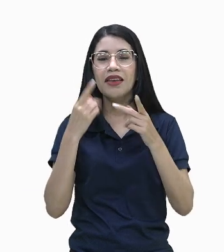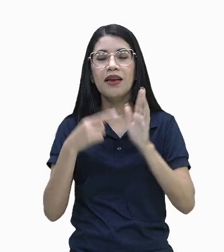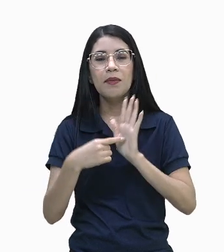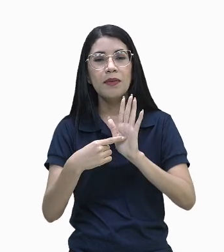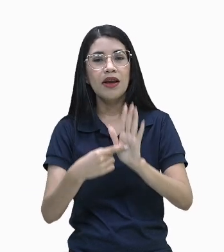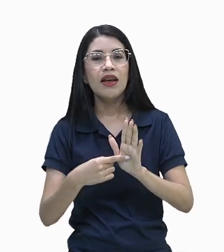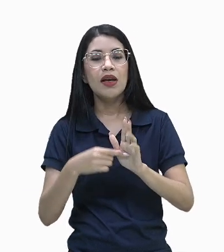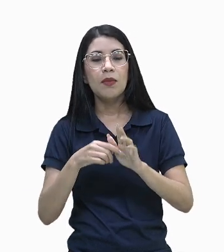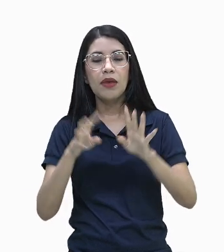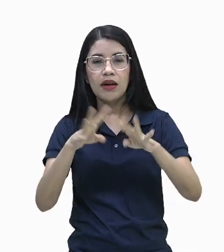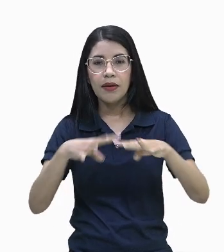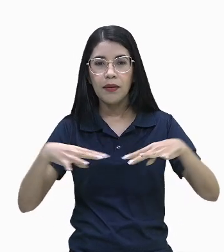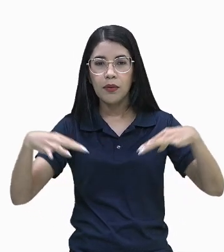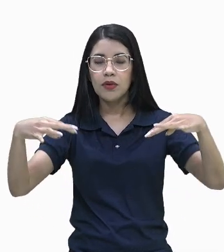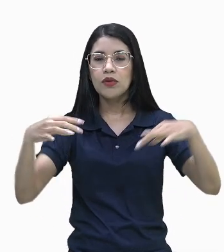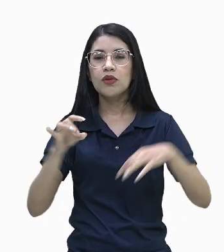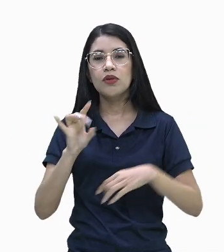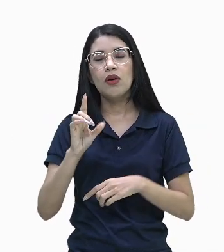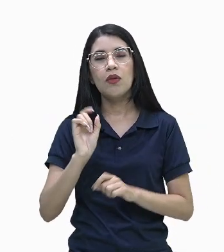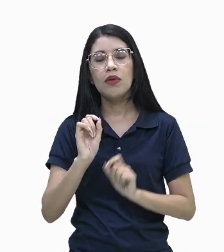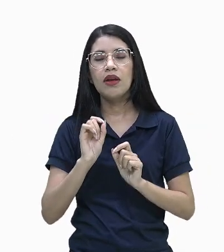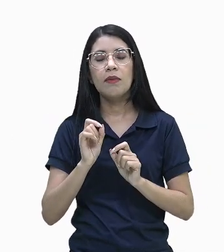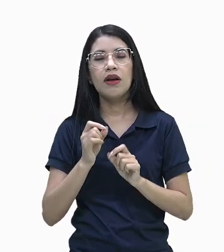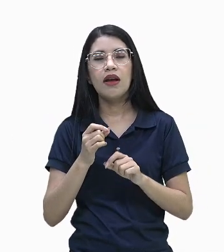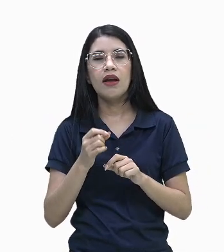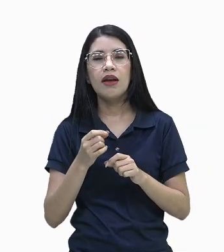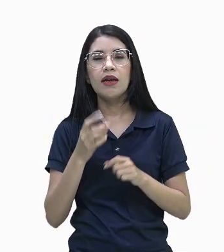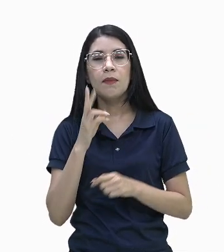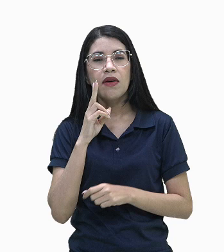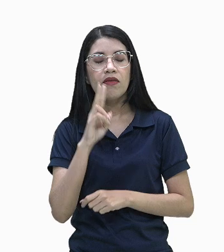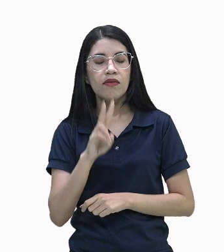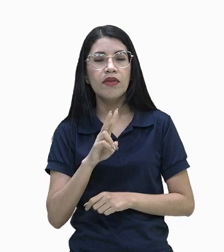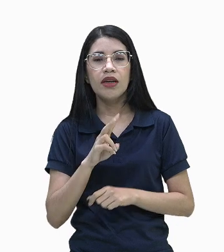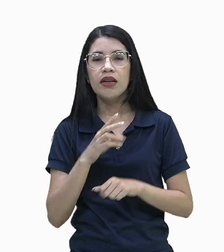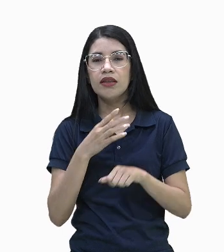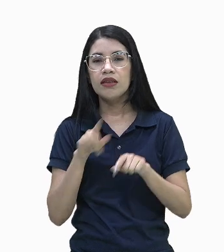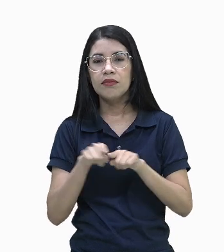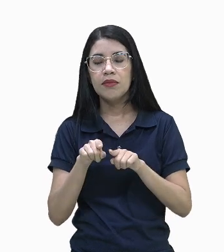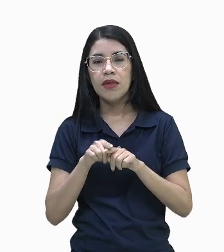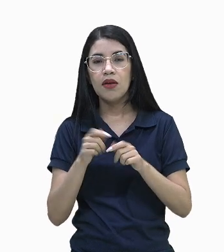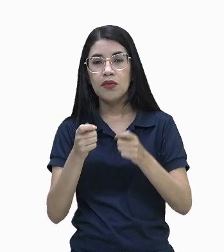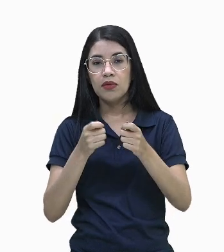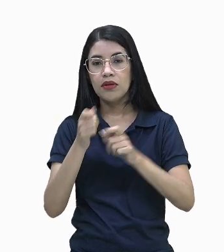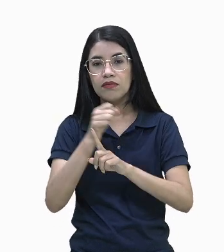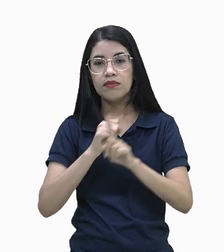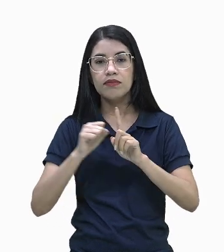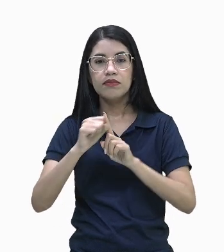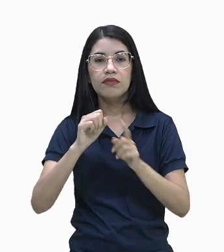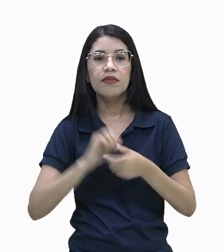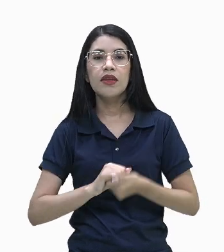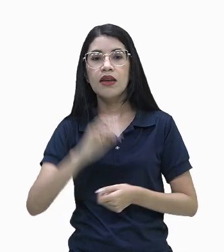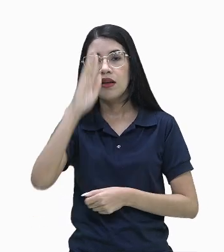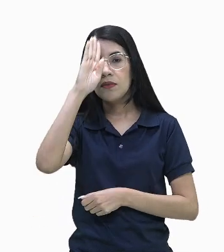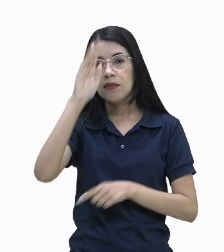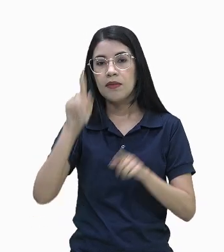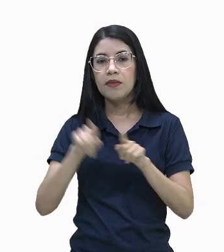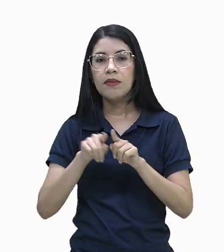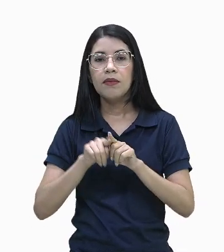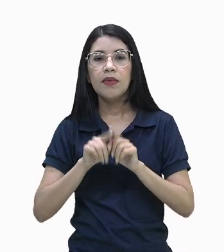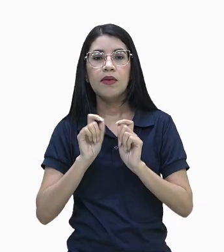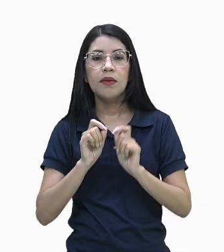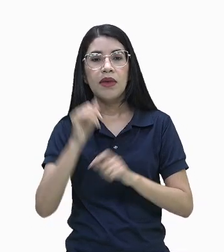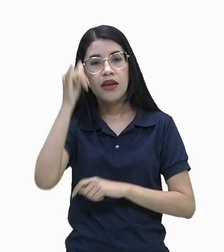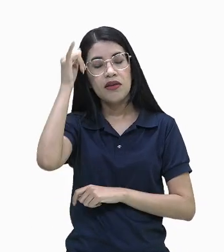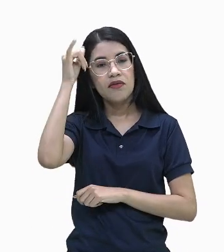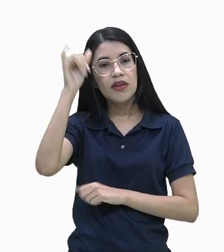apenas como forma de entretenimento e controle social, principalmente como instrumento para evitar